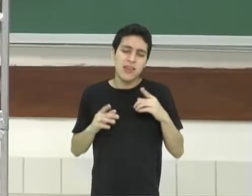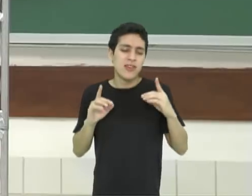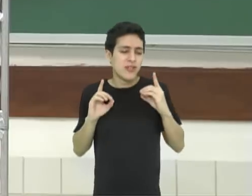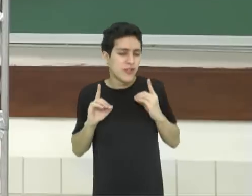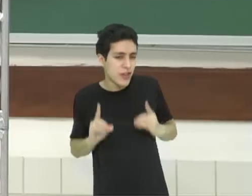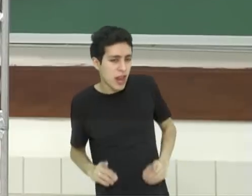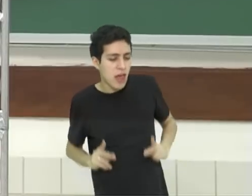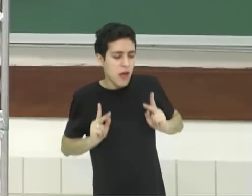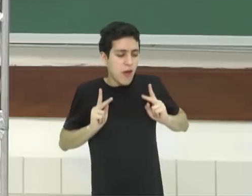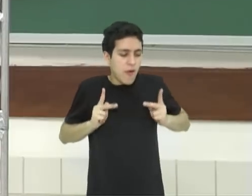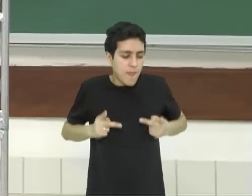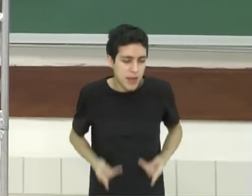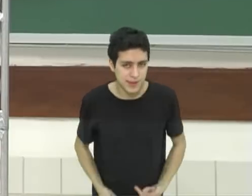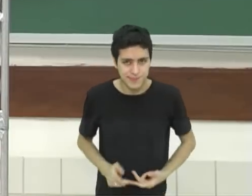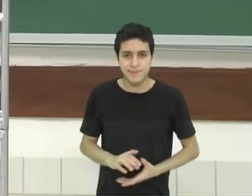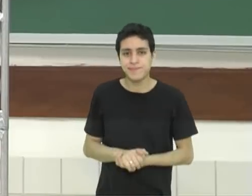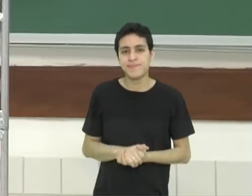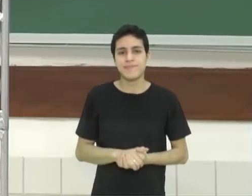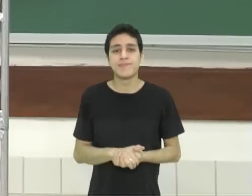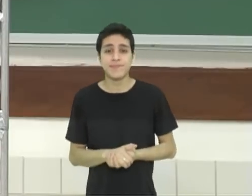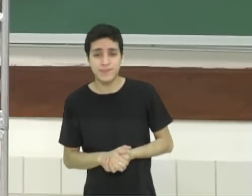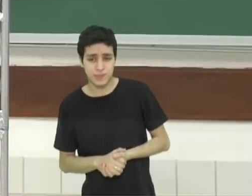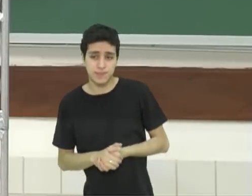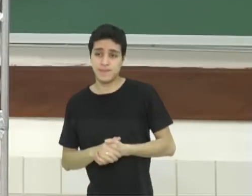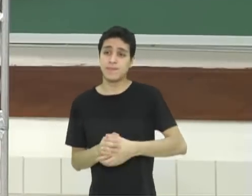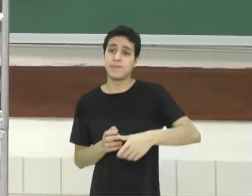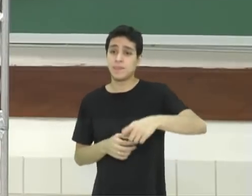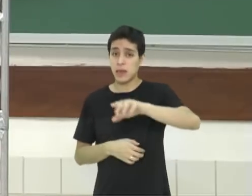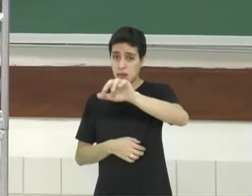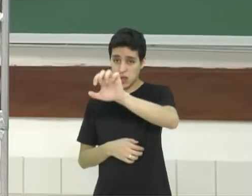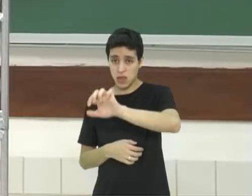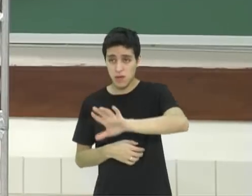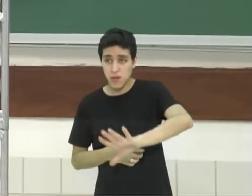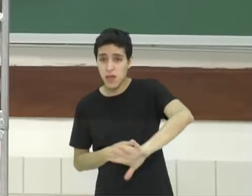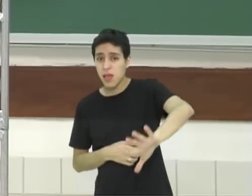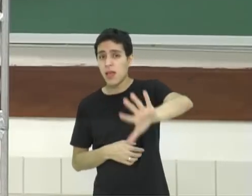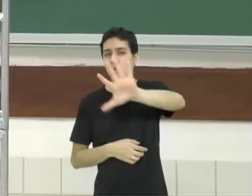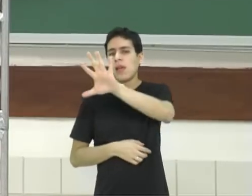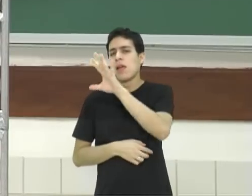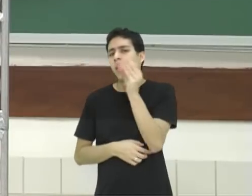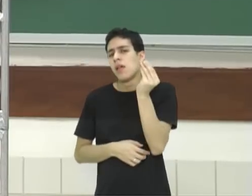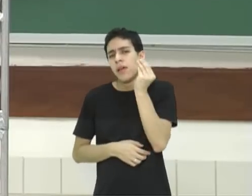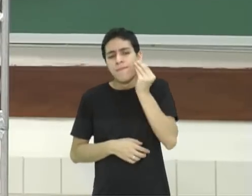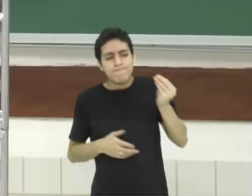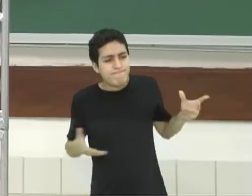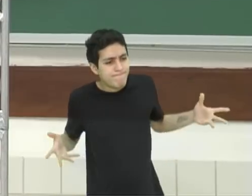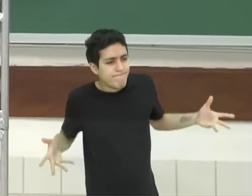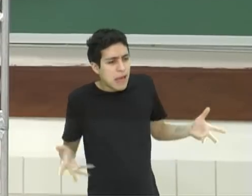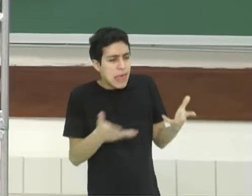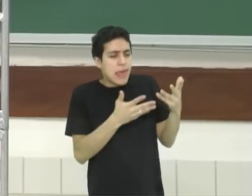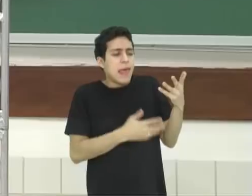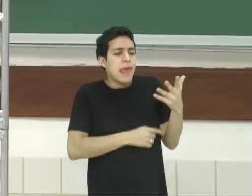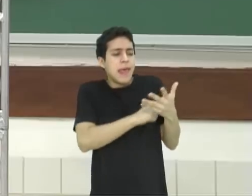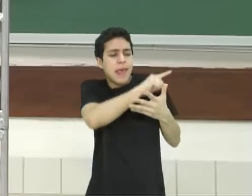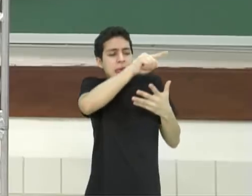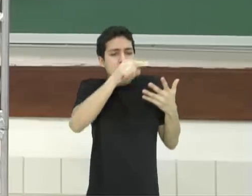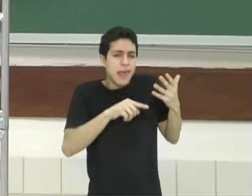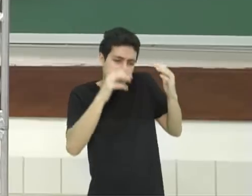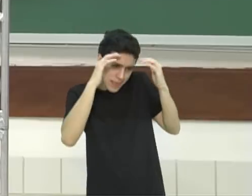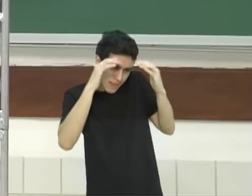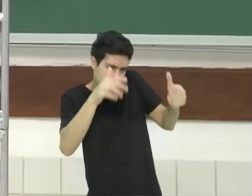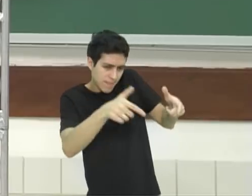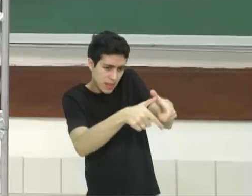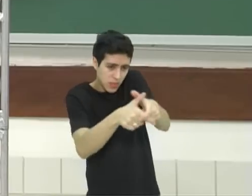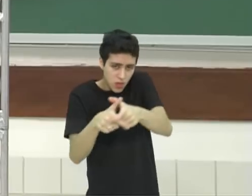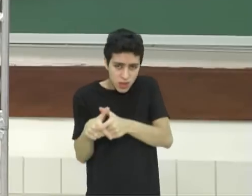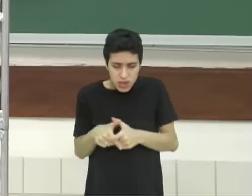que a Europa, o governo, as organizações tentam implementar essas premissas, né, do respeito às